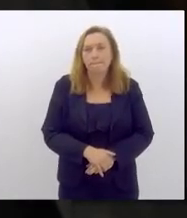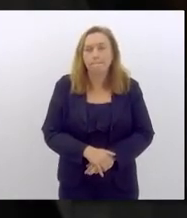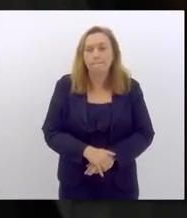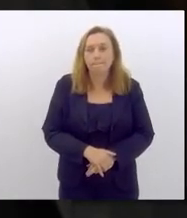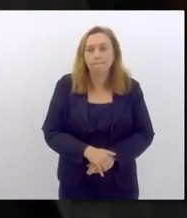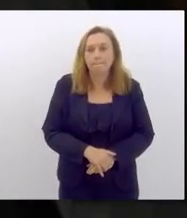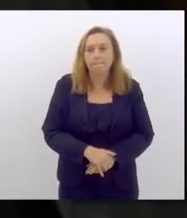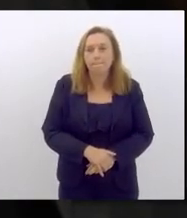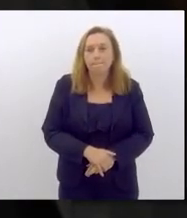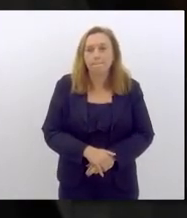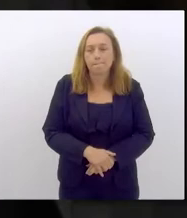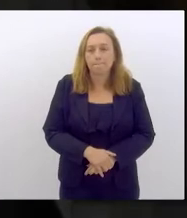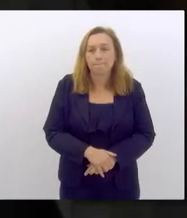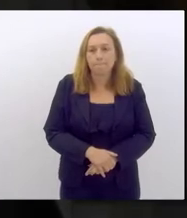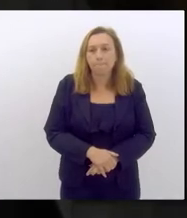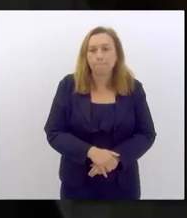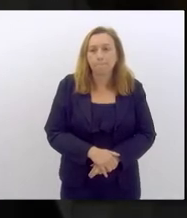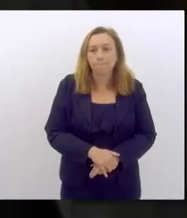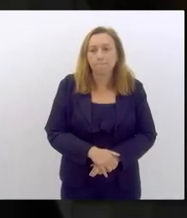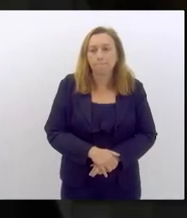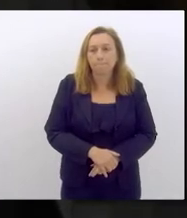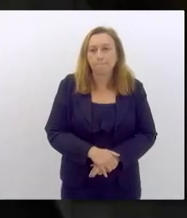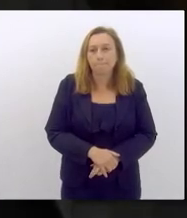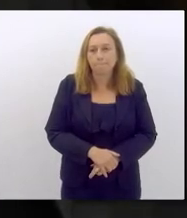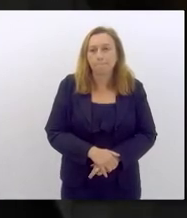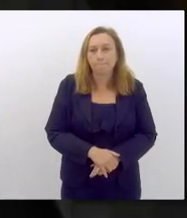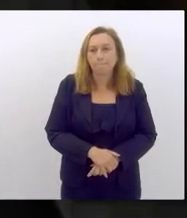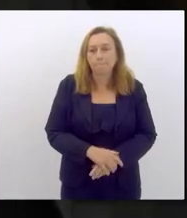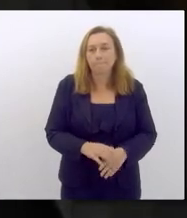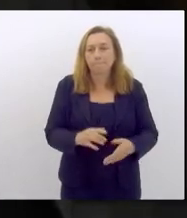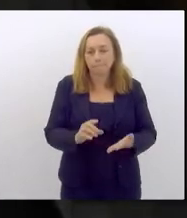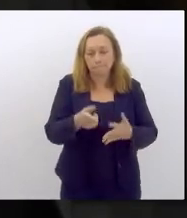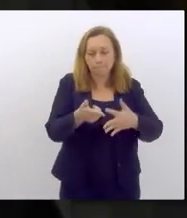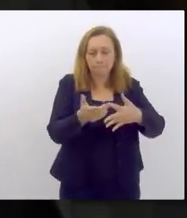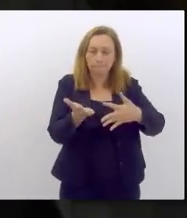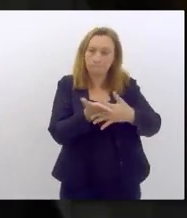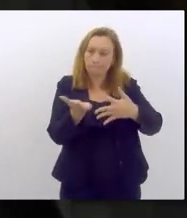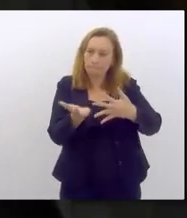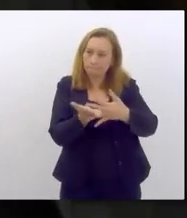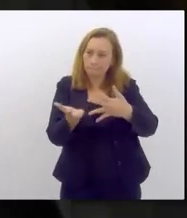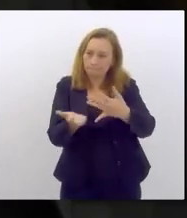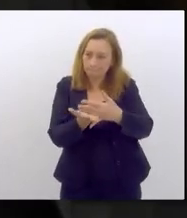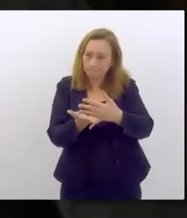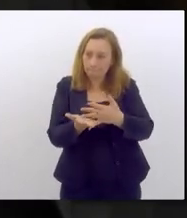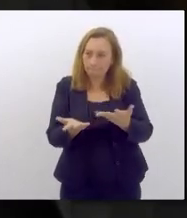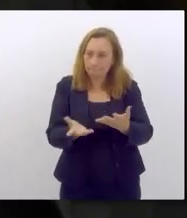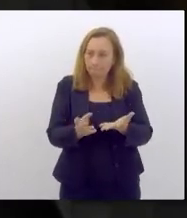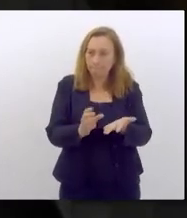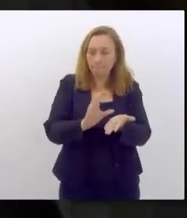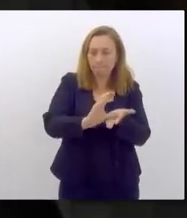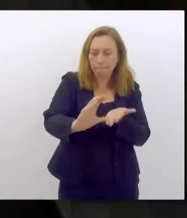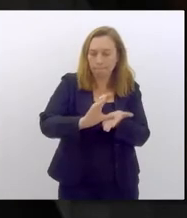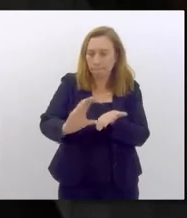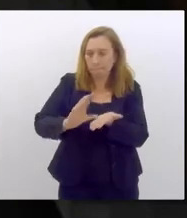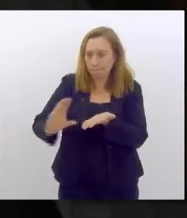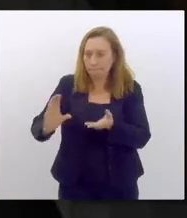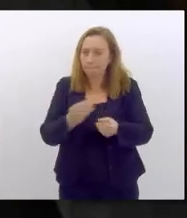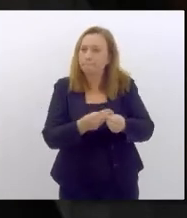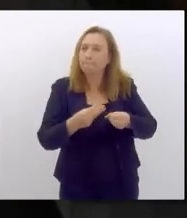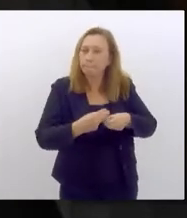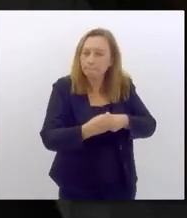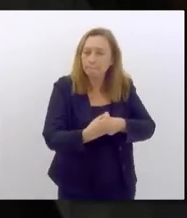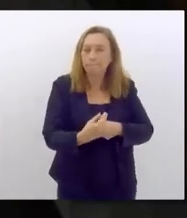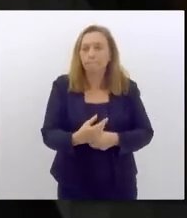dos critérios que vão balizar essa repartição de recursos aos municípios, presidente André, nós temos que levar em conta, a